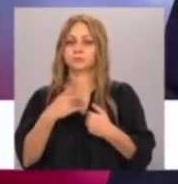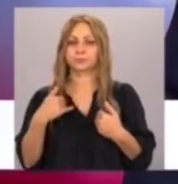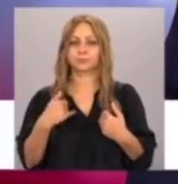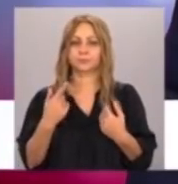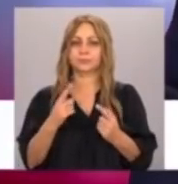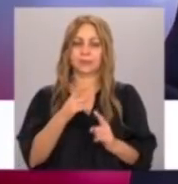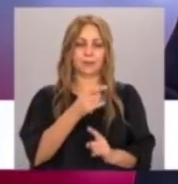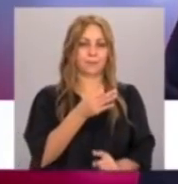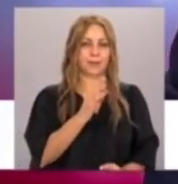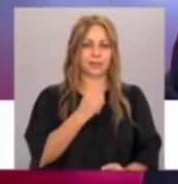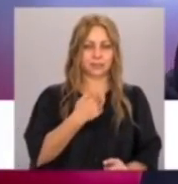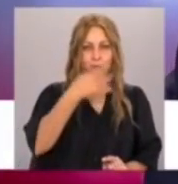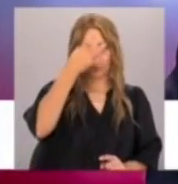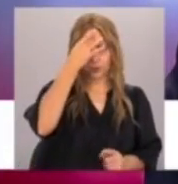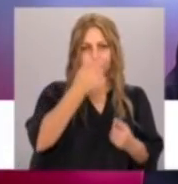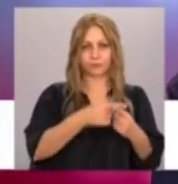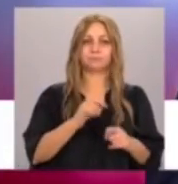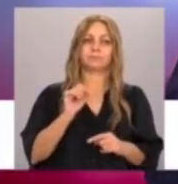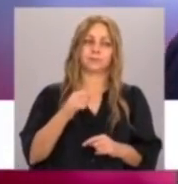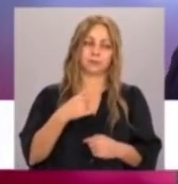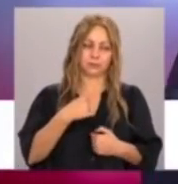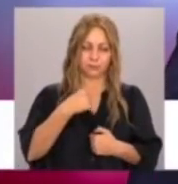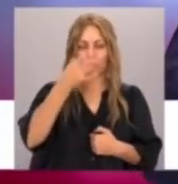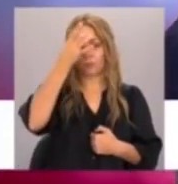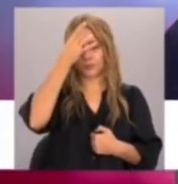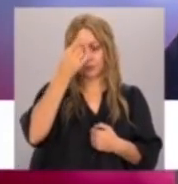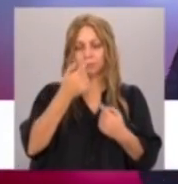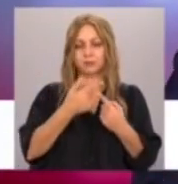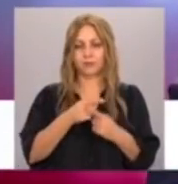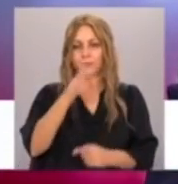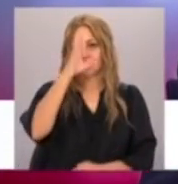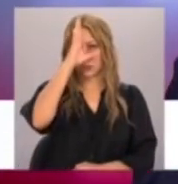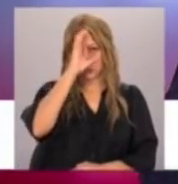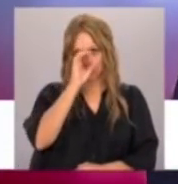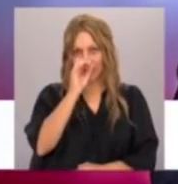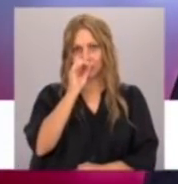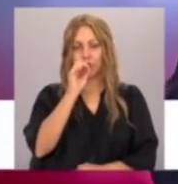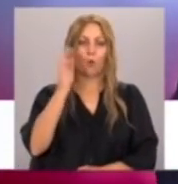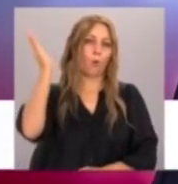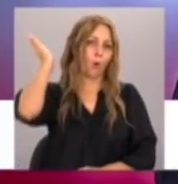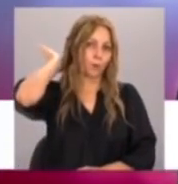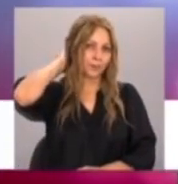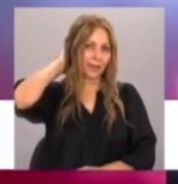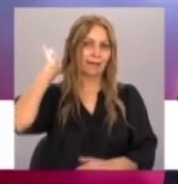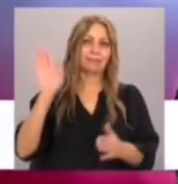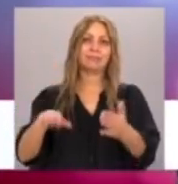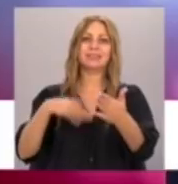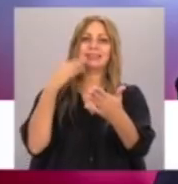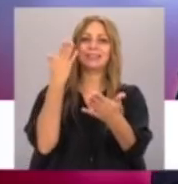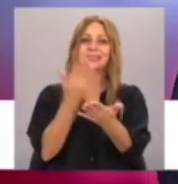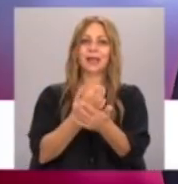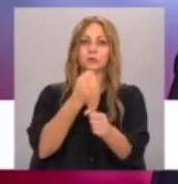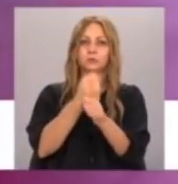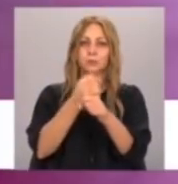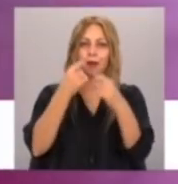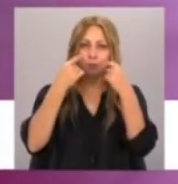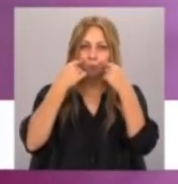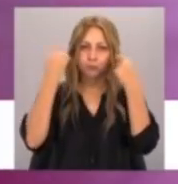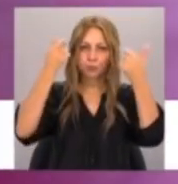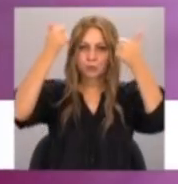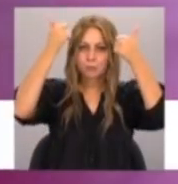é completamente diferente atenção a minha visão completamente diferente o Estado tem obrigação de prestar o serviço público de educação